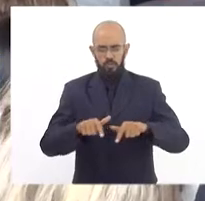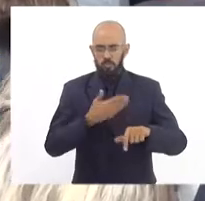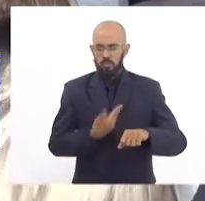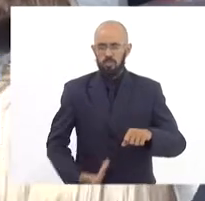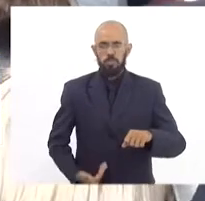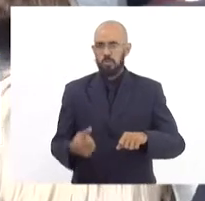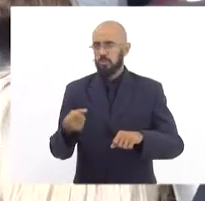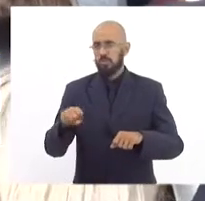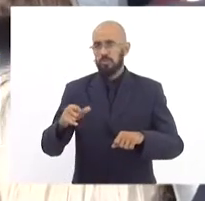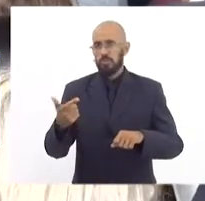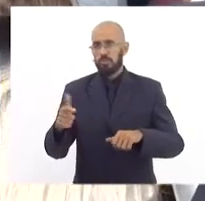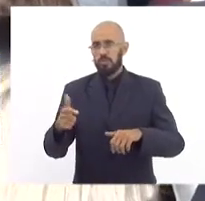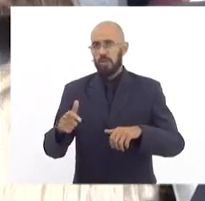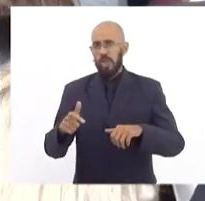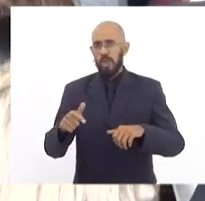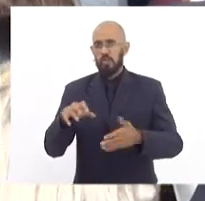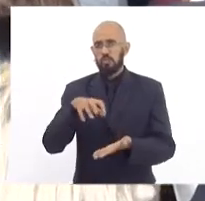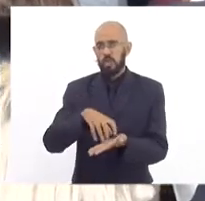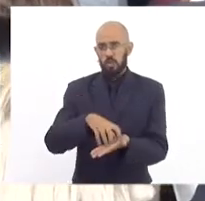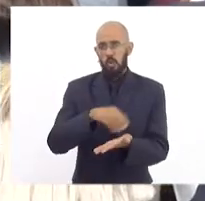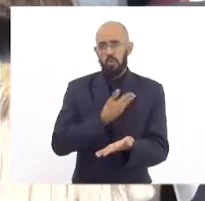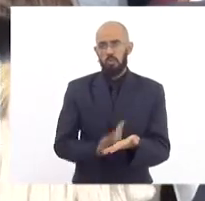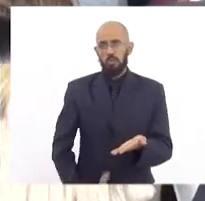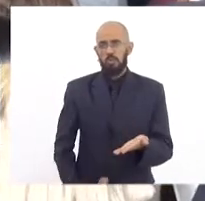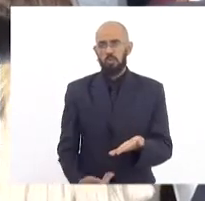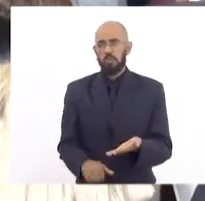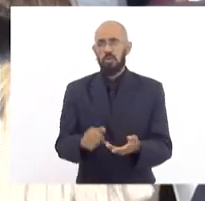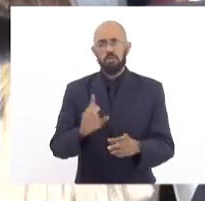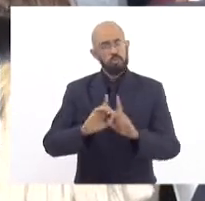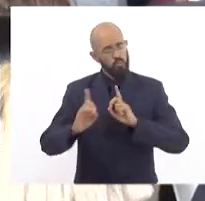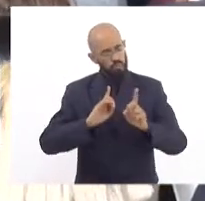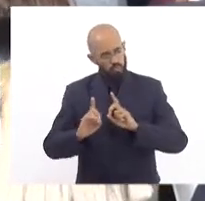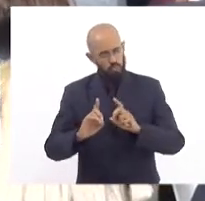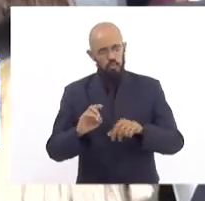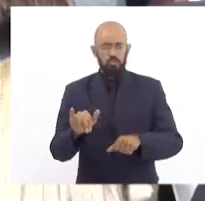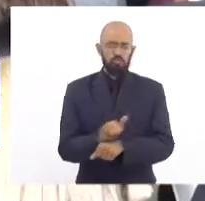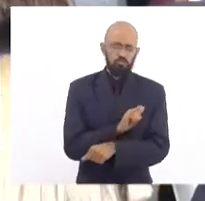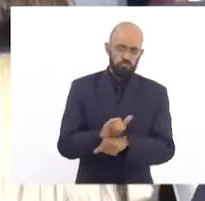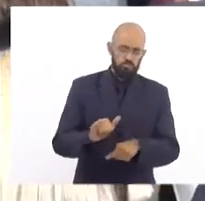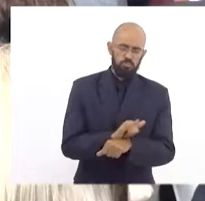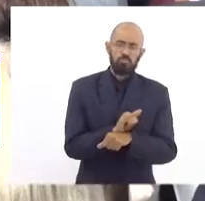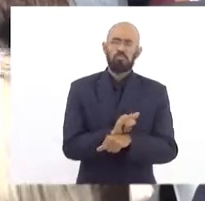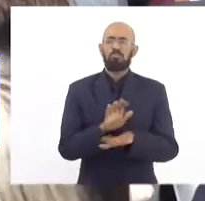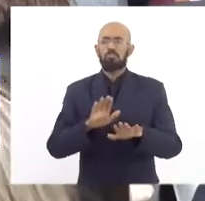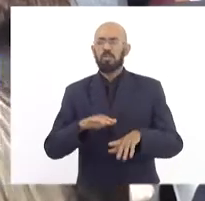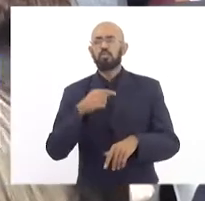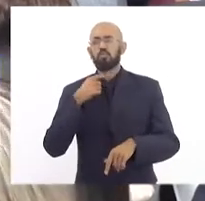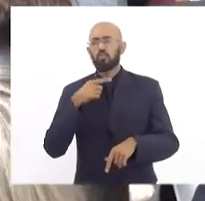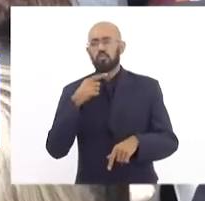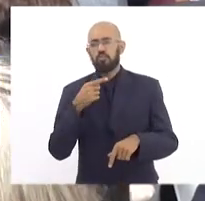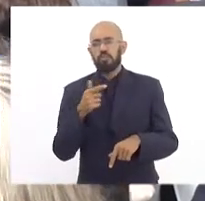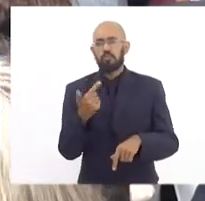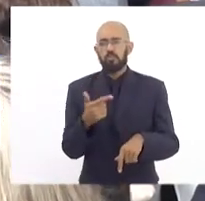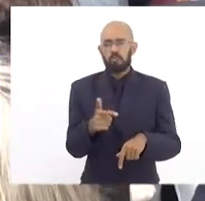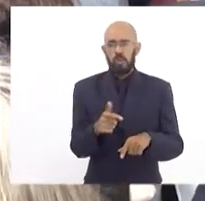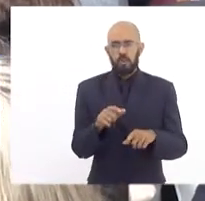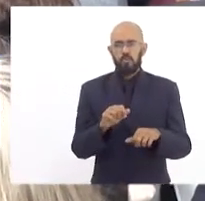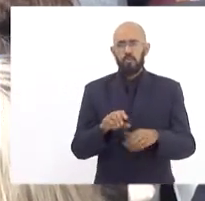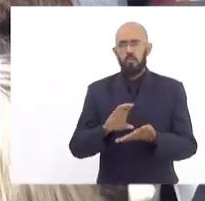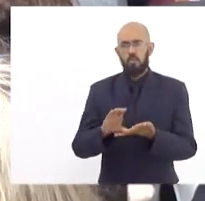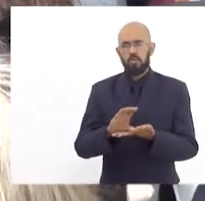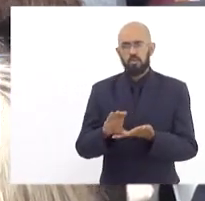Então, discutimos, abrimos mão aqui, avançou ali. Eu não tenho dúvida, o próprio conselho do regime, que